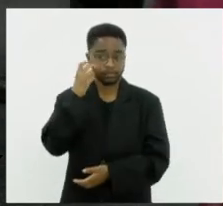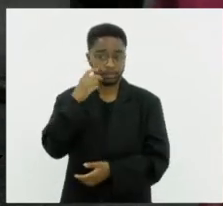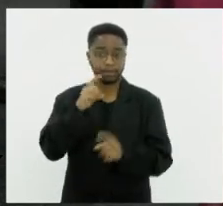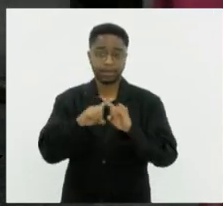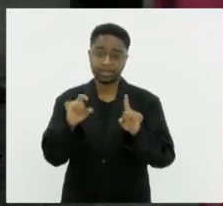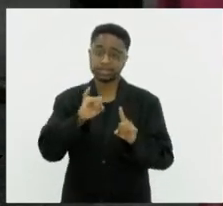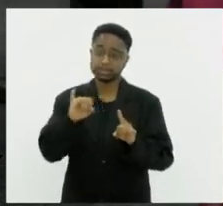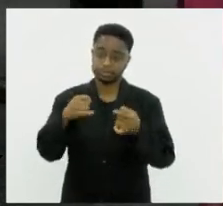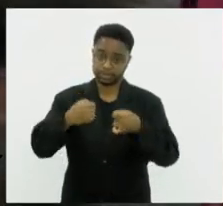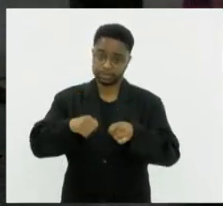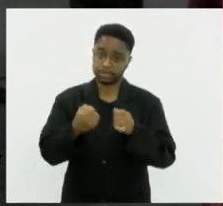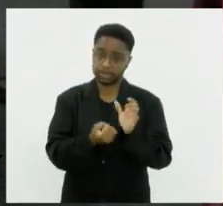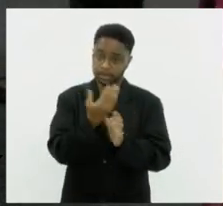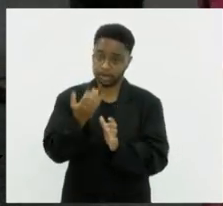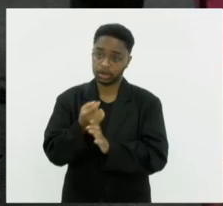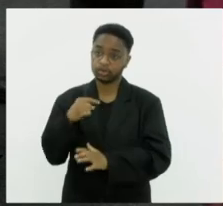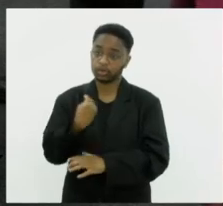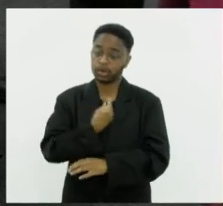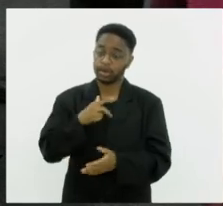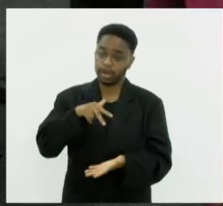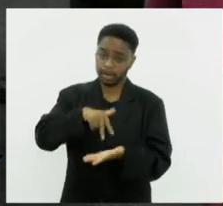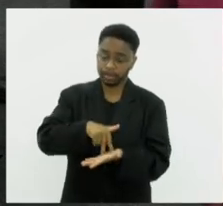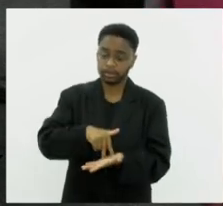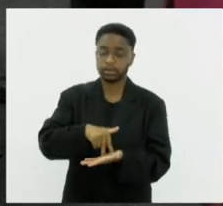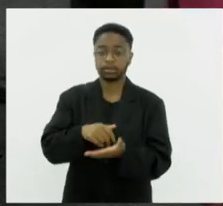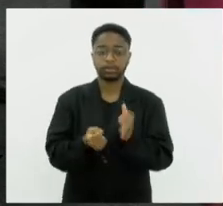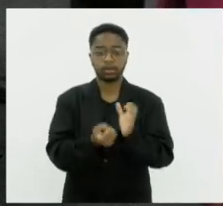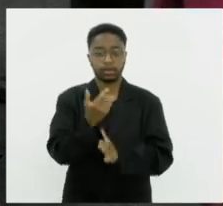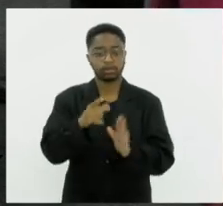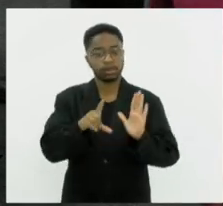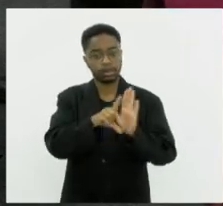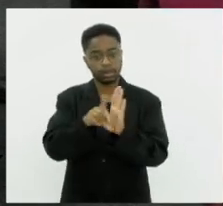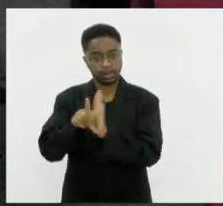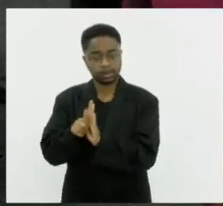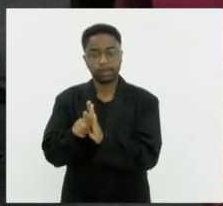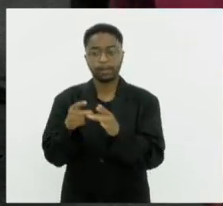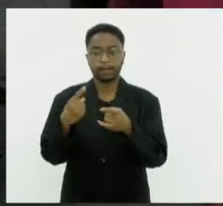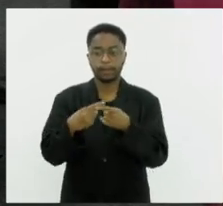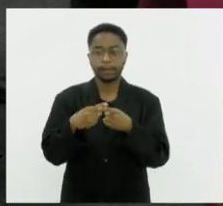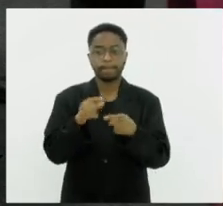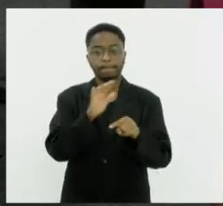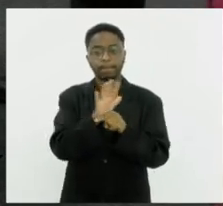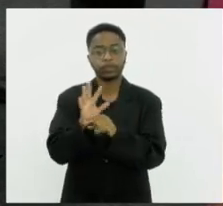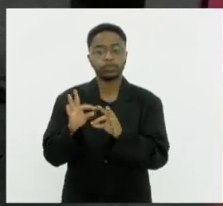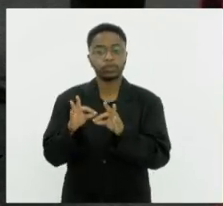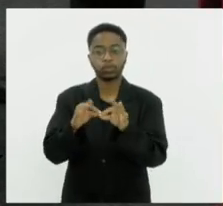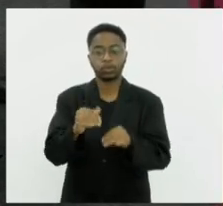essas leis, estaremos aqui fazendo as leis para que todas as mulheres tenham